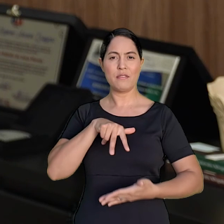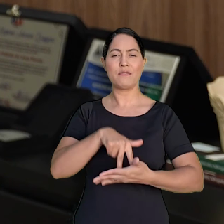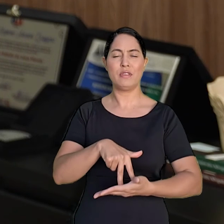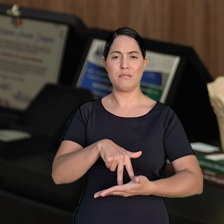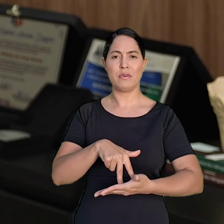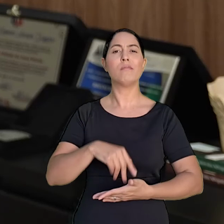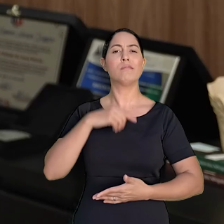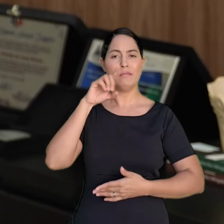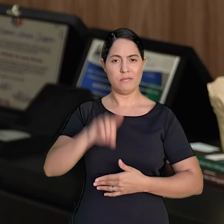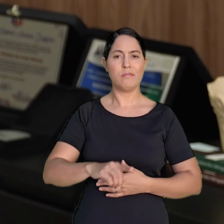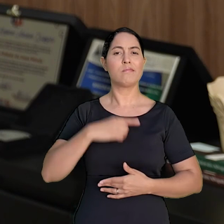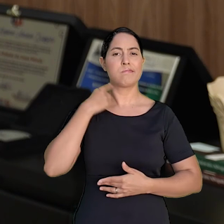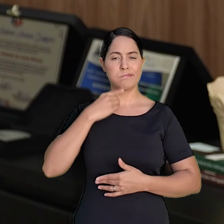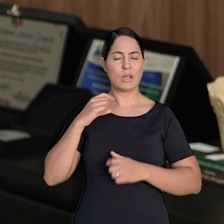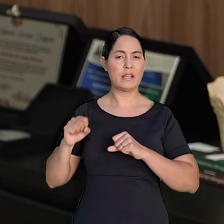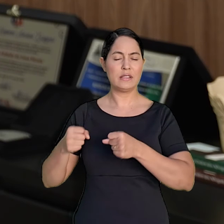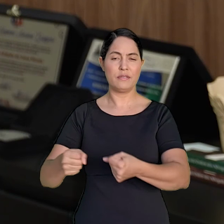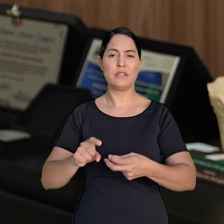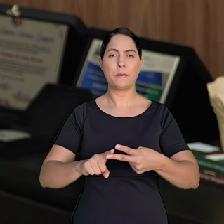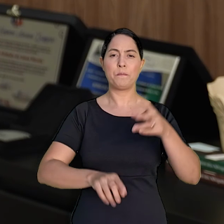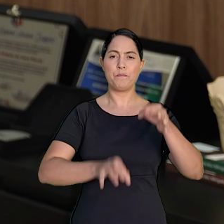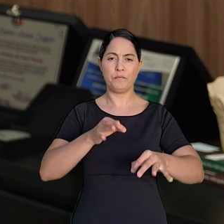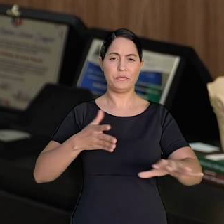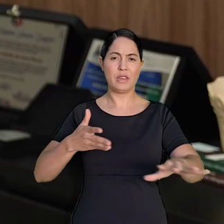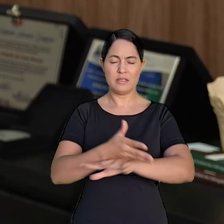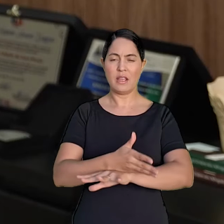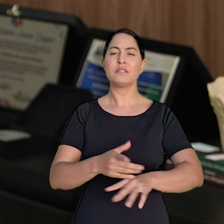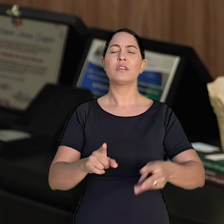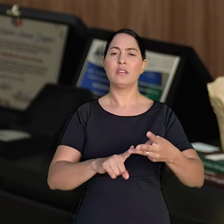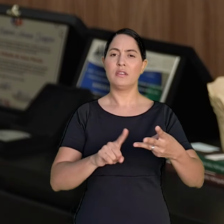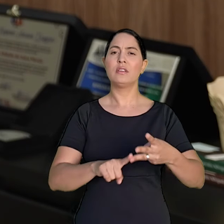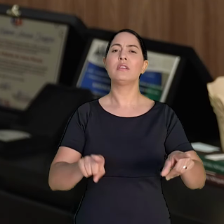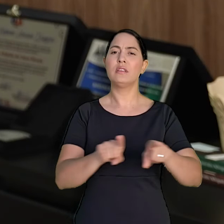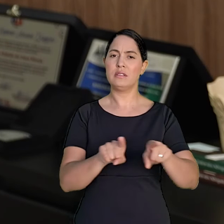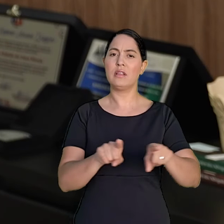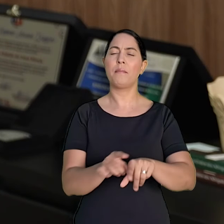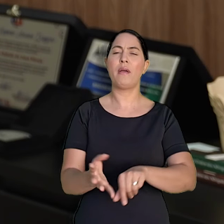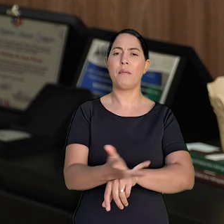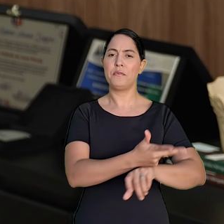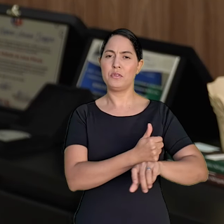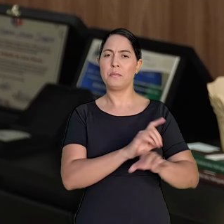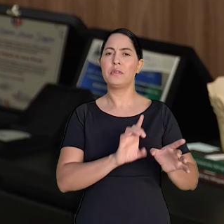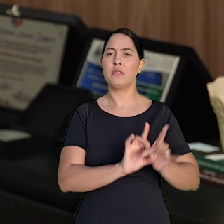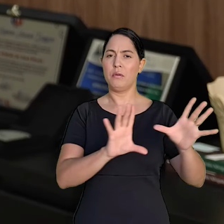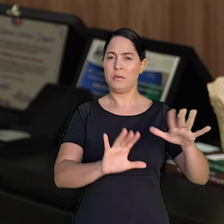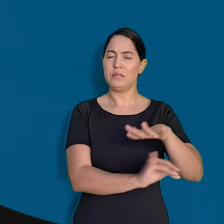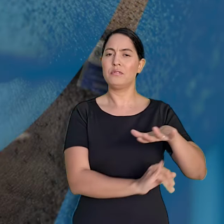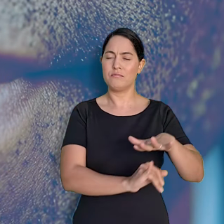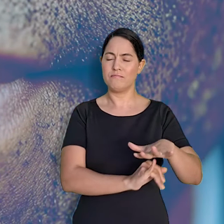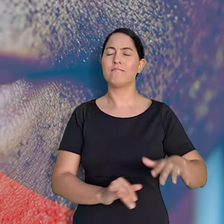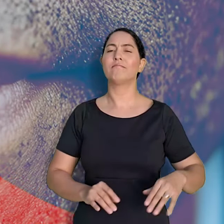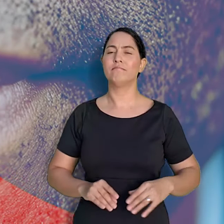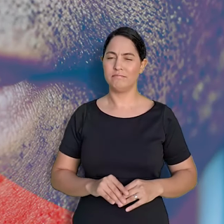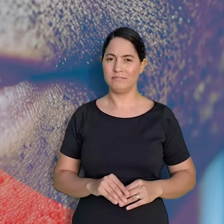as prerrogativas, o acesso à justiça e o aperfeiçoamento democrático das instituições.